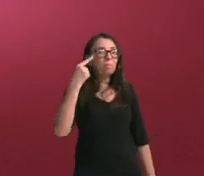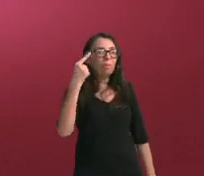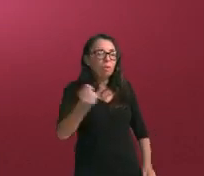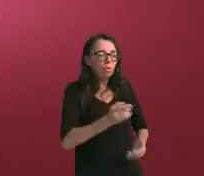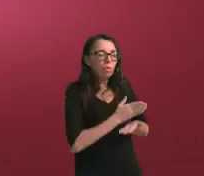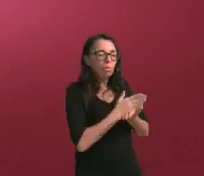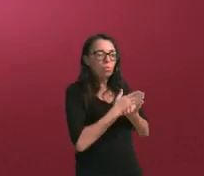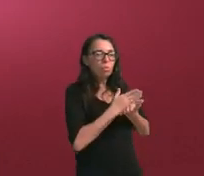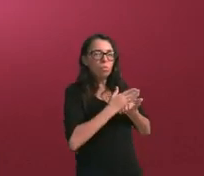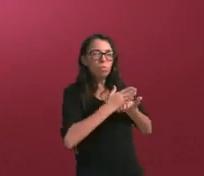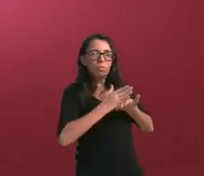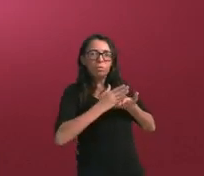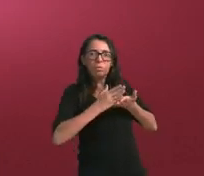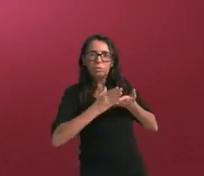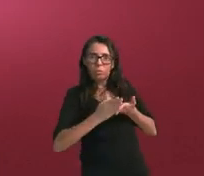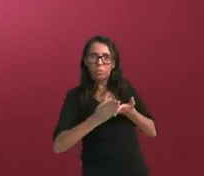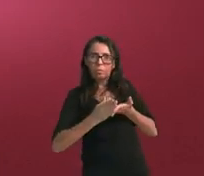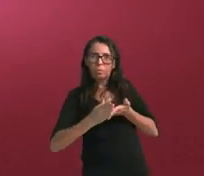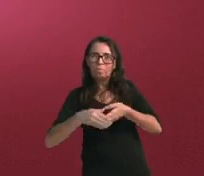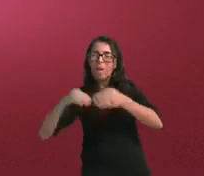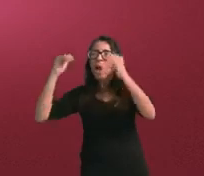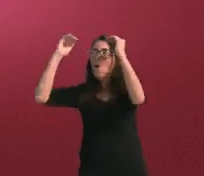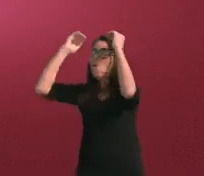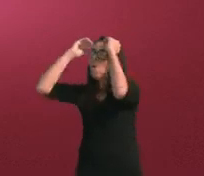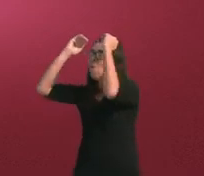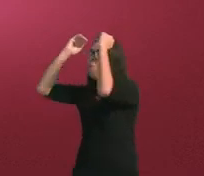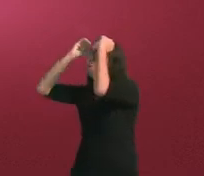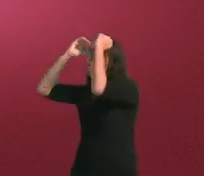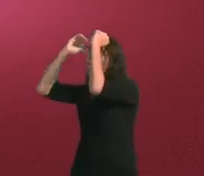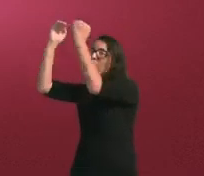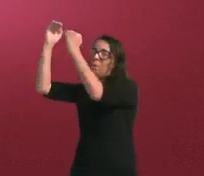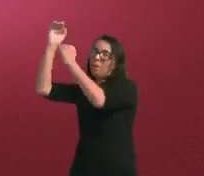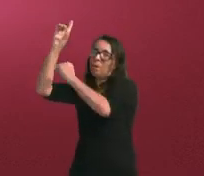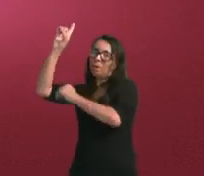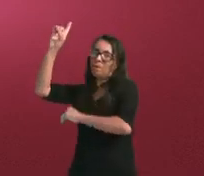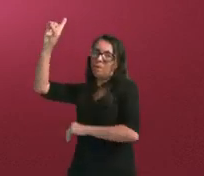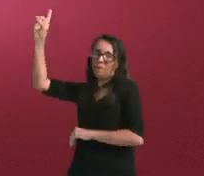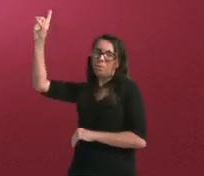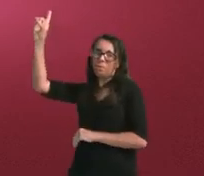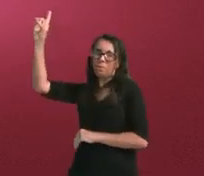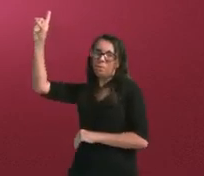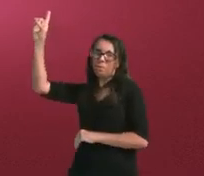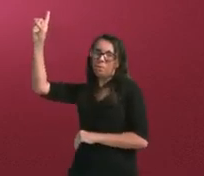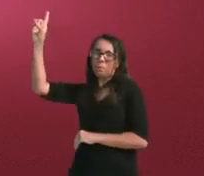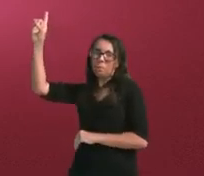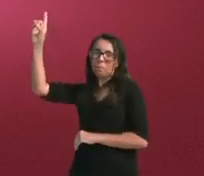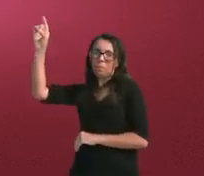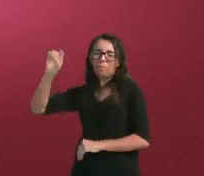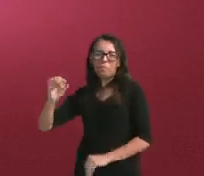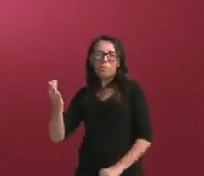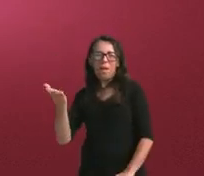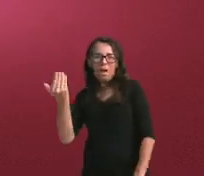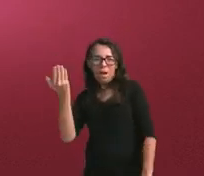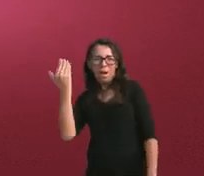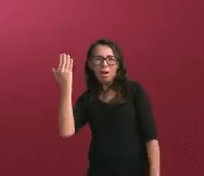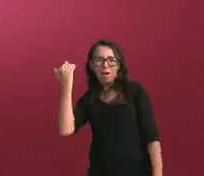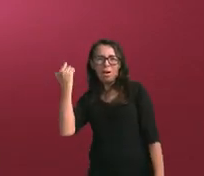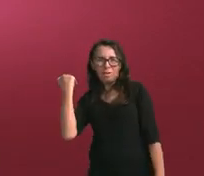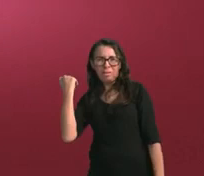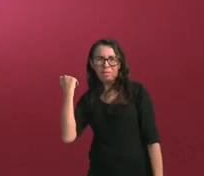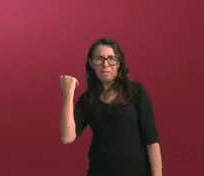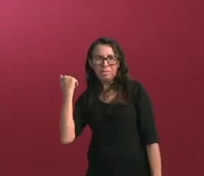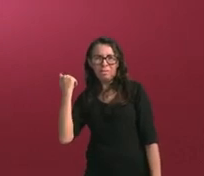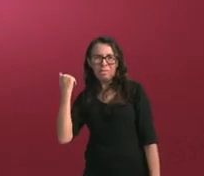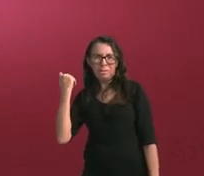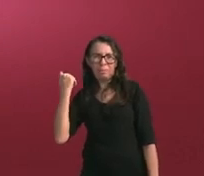No começo, que Deus chamou ele na sarça ardente, ele relutou, deu aquela crise na fé. Mas Deus foi